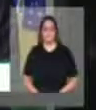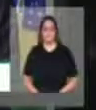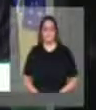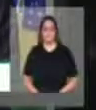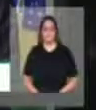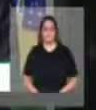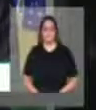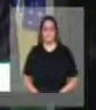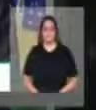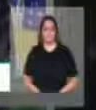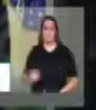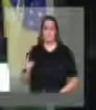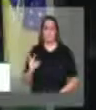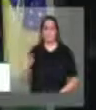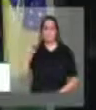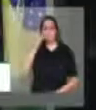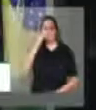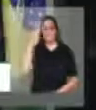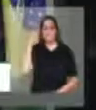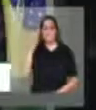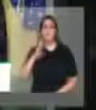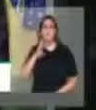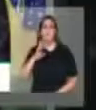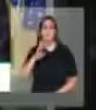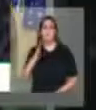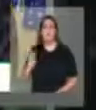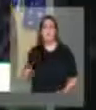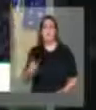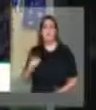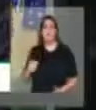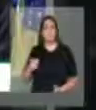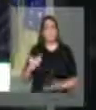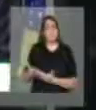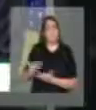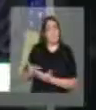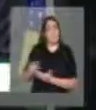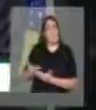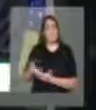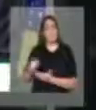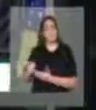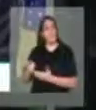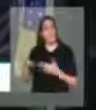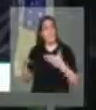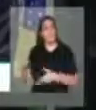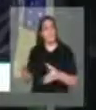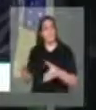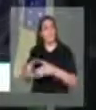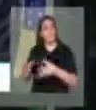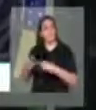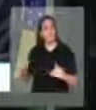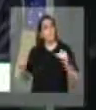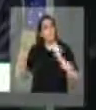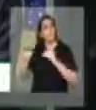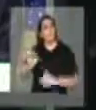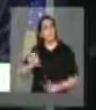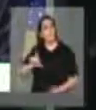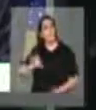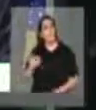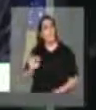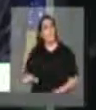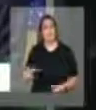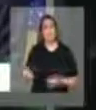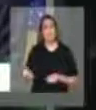eram justamente pessoas letradas, pessoas da elite que dirigiu os negócios na